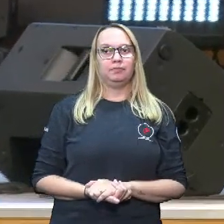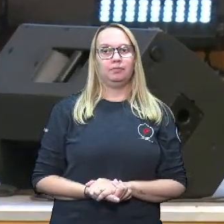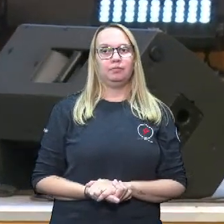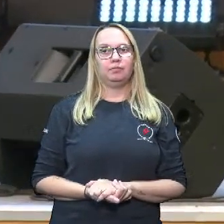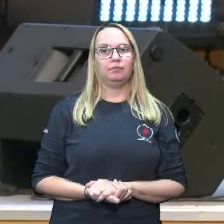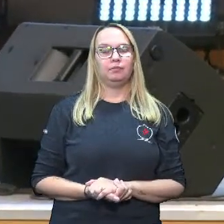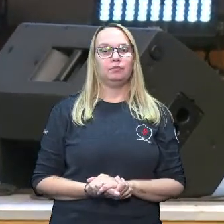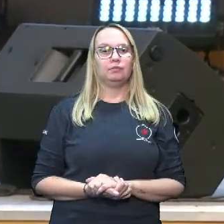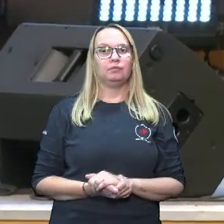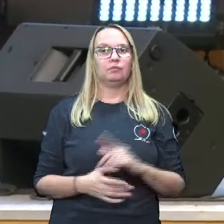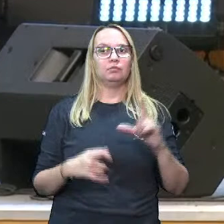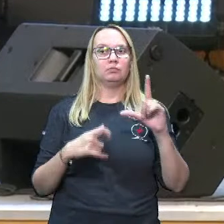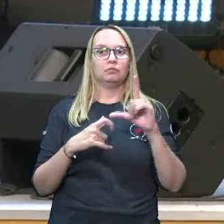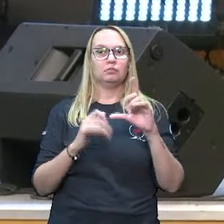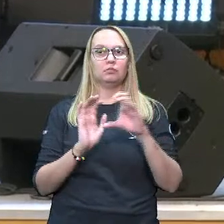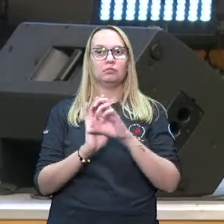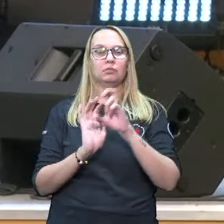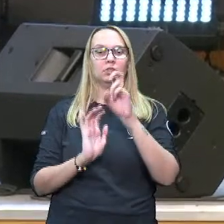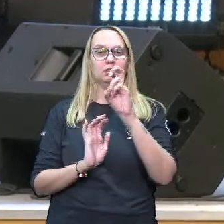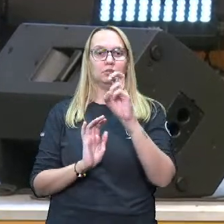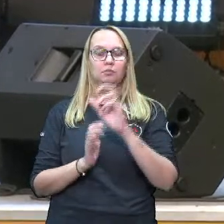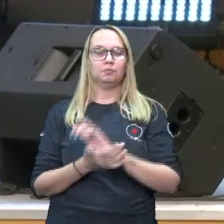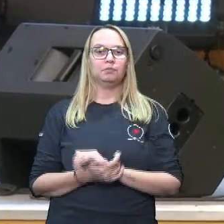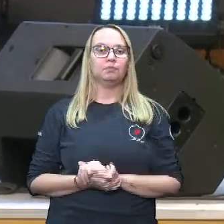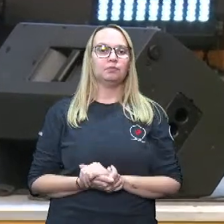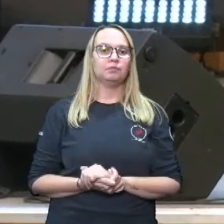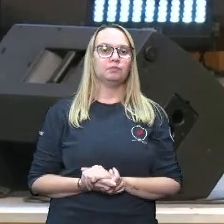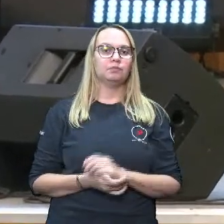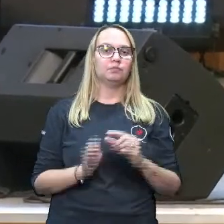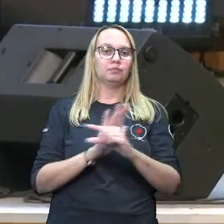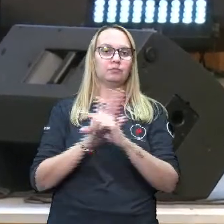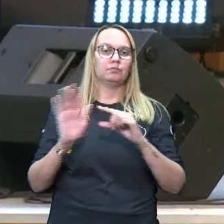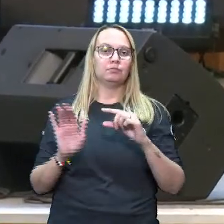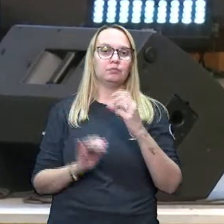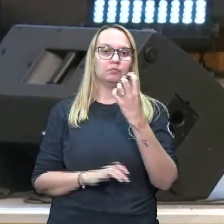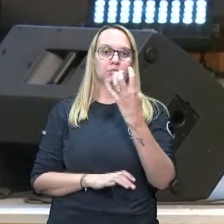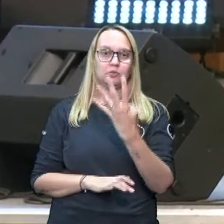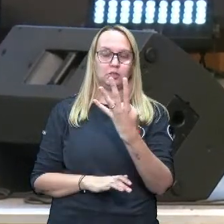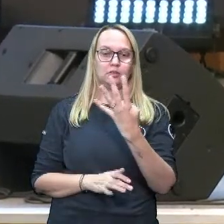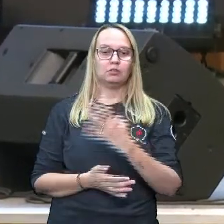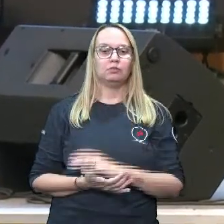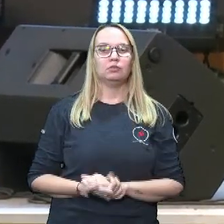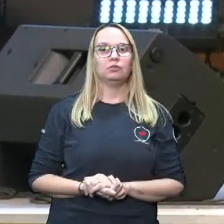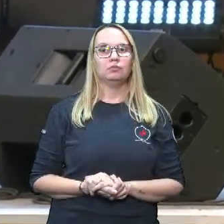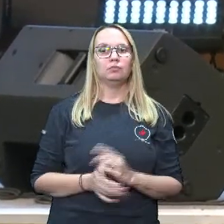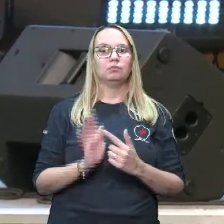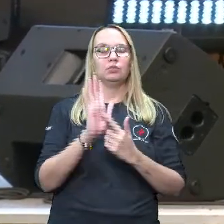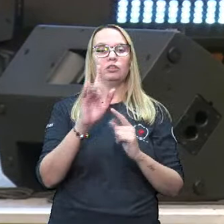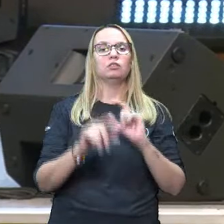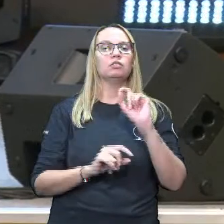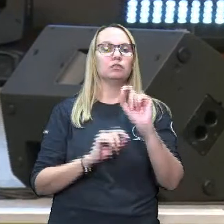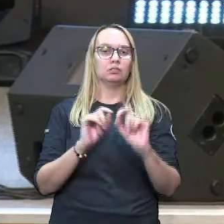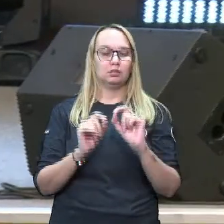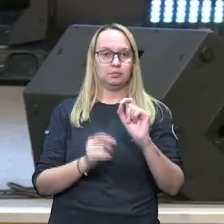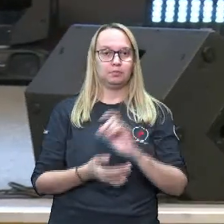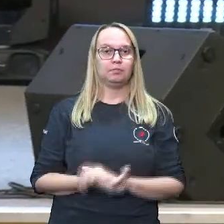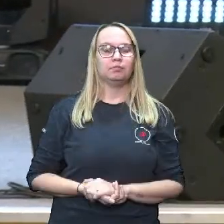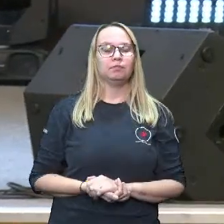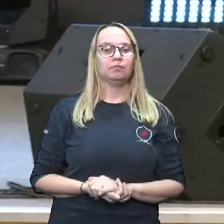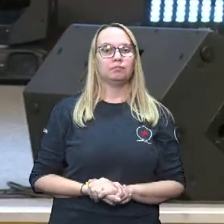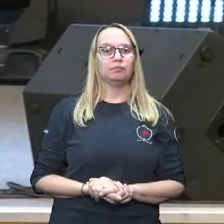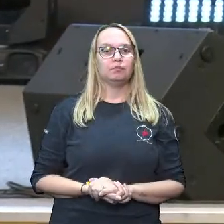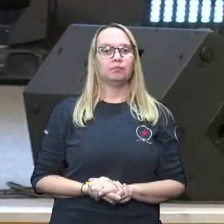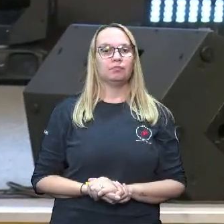Vamos ler Lucas capítulo de número 5, olha aí por favor para o versículo 4. Lucas 5, 4 diz assim: quando acabou de